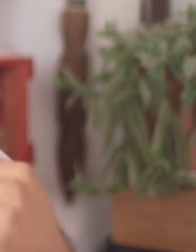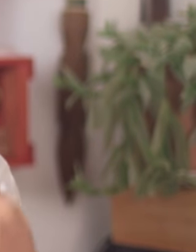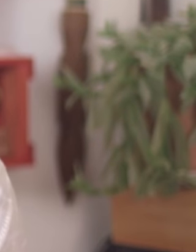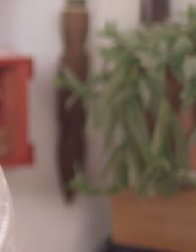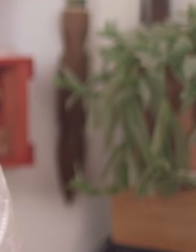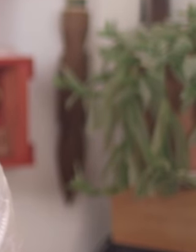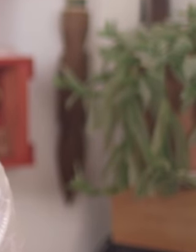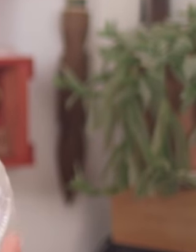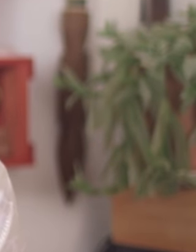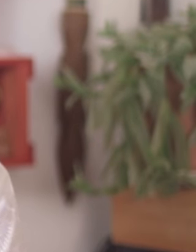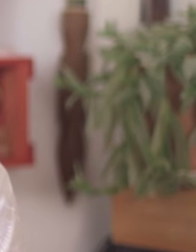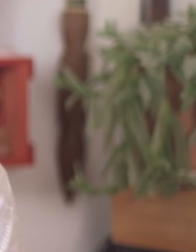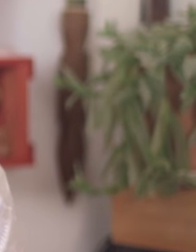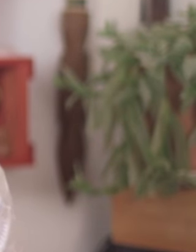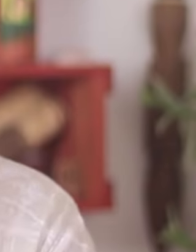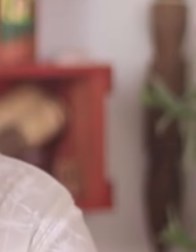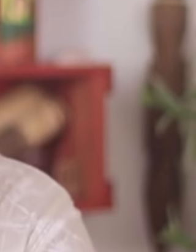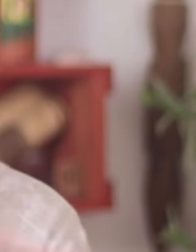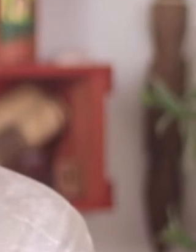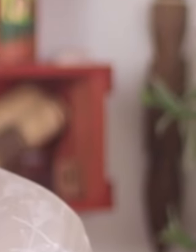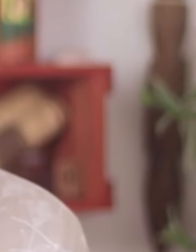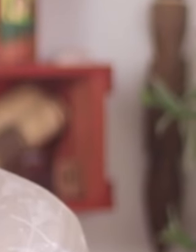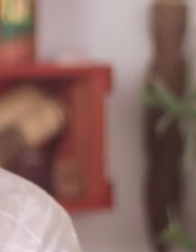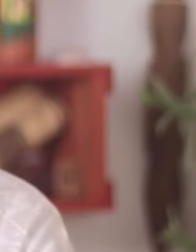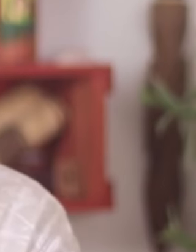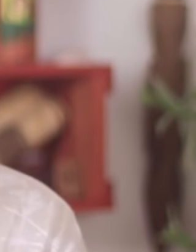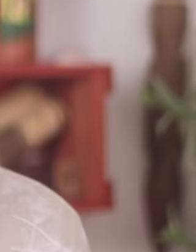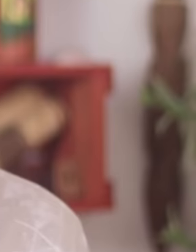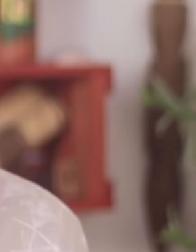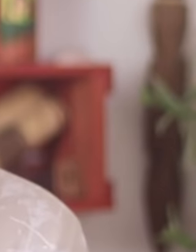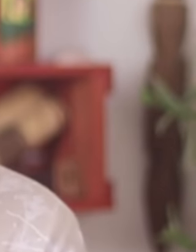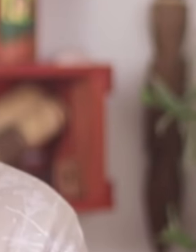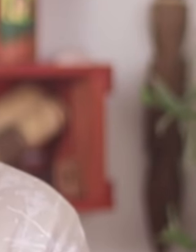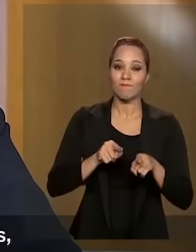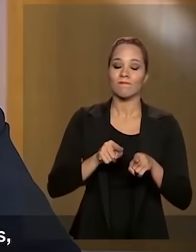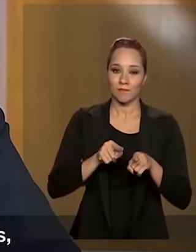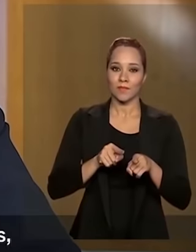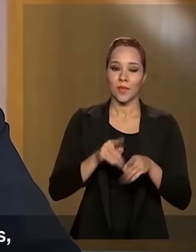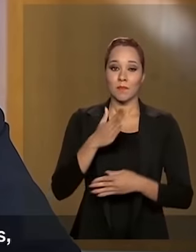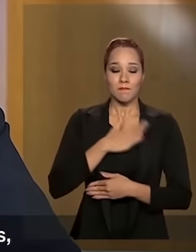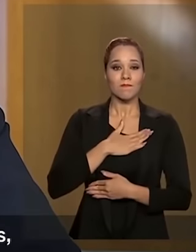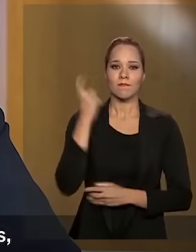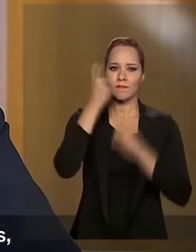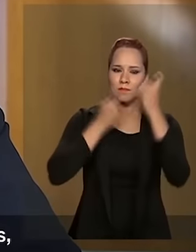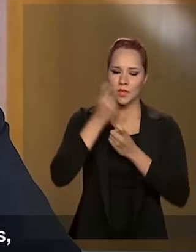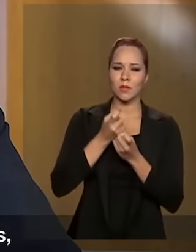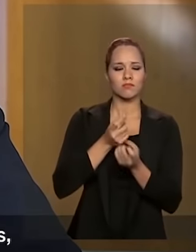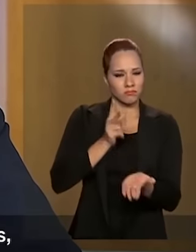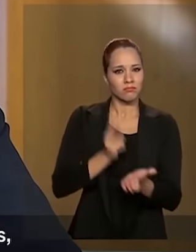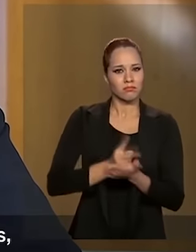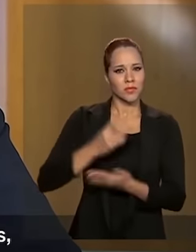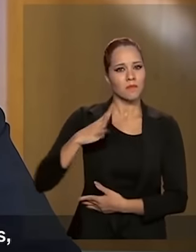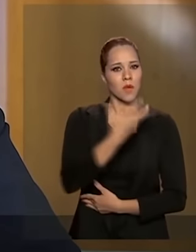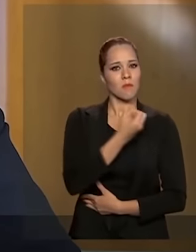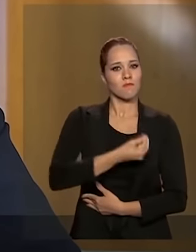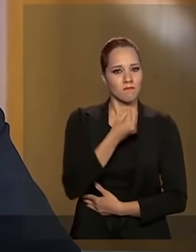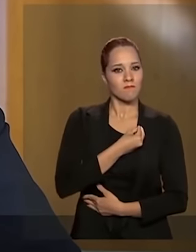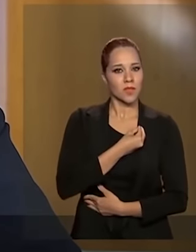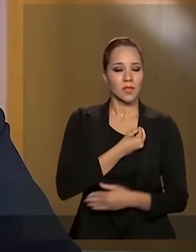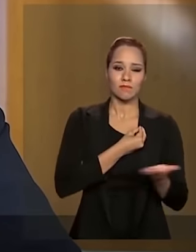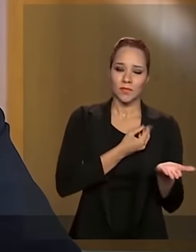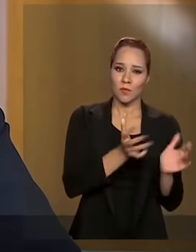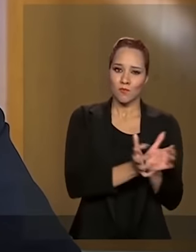e imensa que está se desenvolvendo um tempo todo ele foca nesse discurso olha só minha preocupação sempre foi sua vida